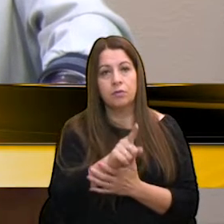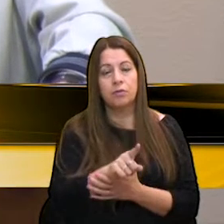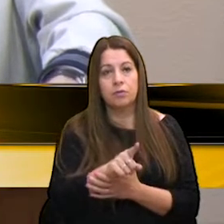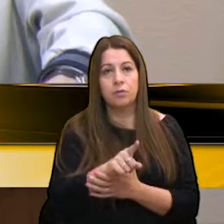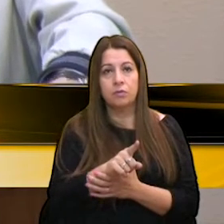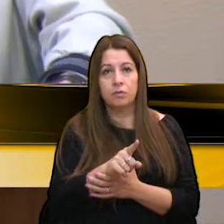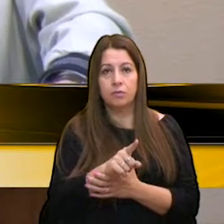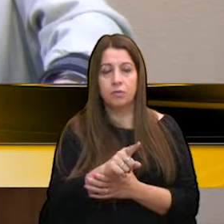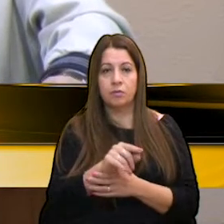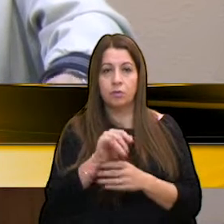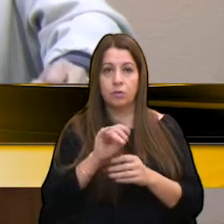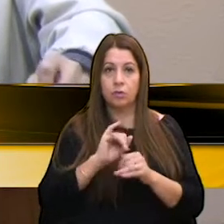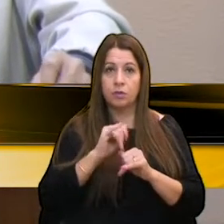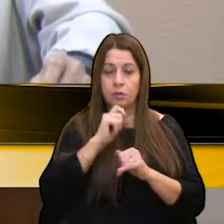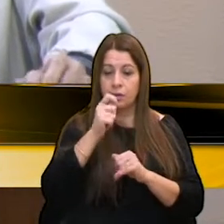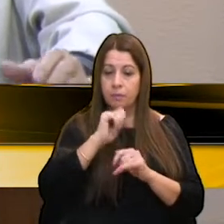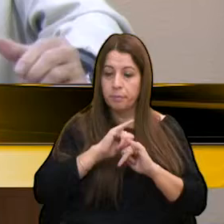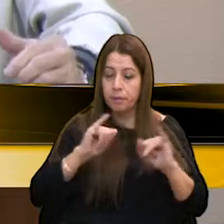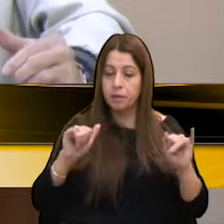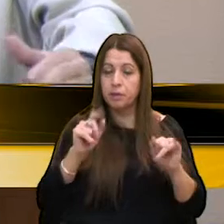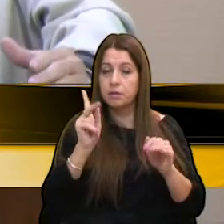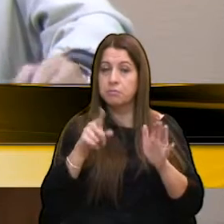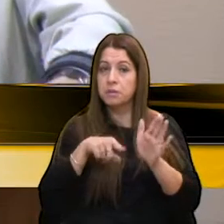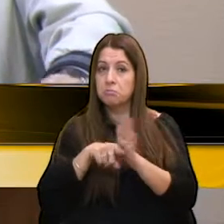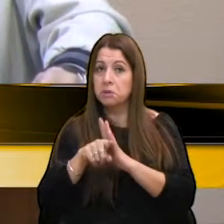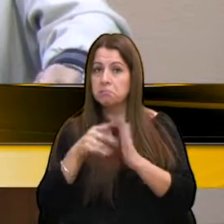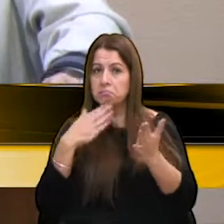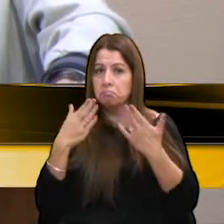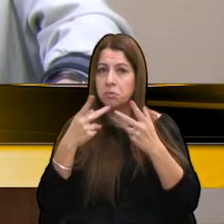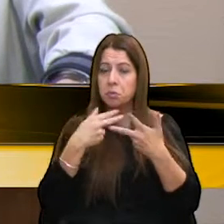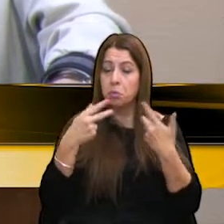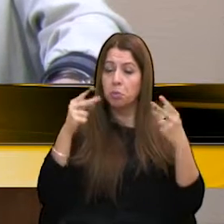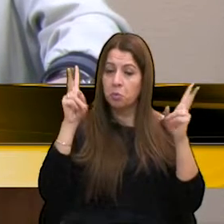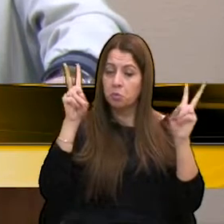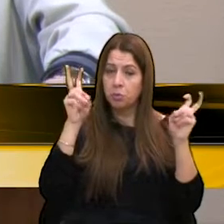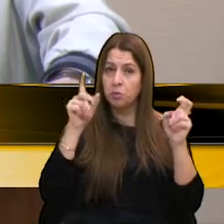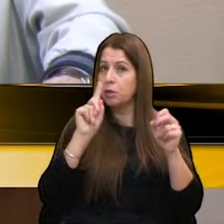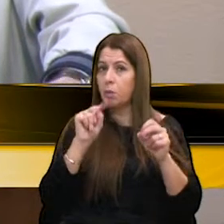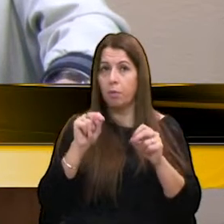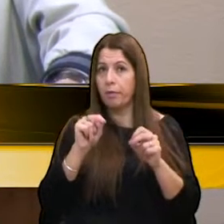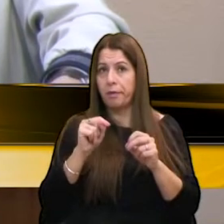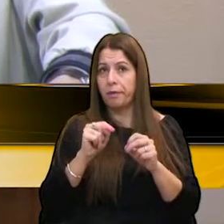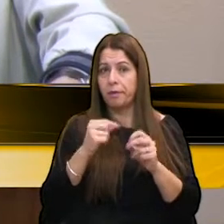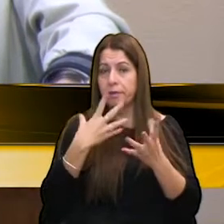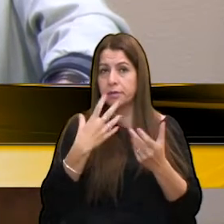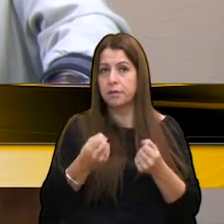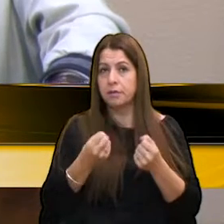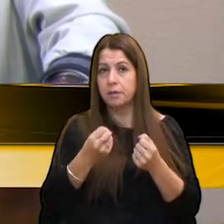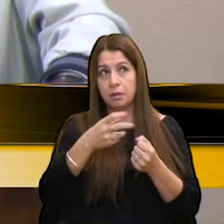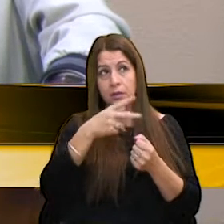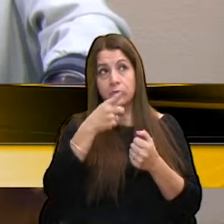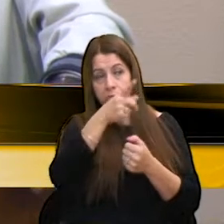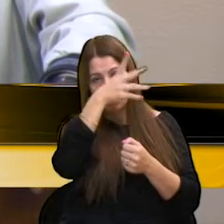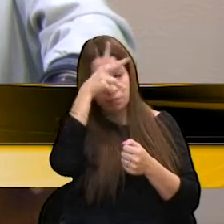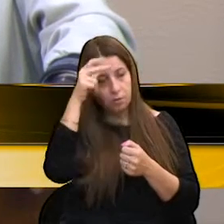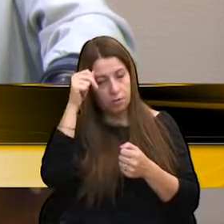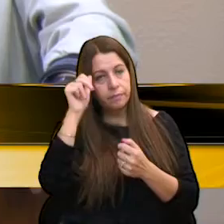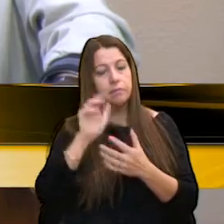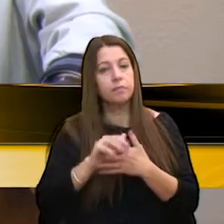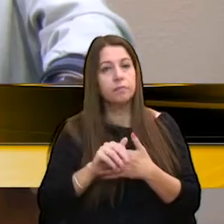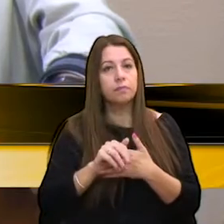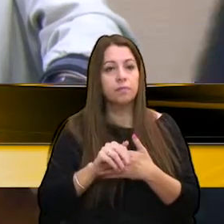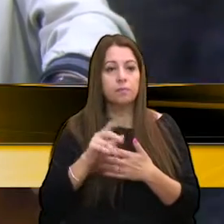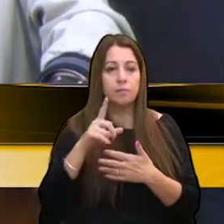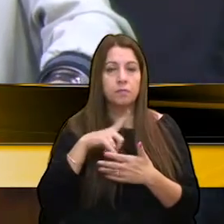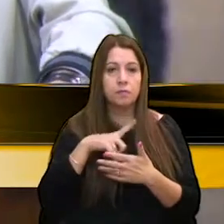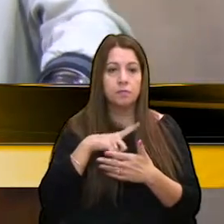Pioneiro, à imprensa, sempre que se questiona algum assunto que não é muito favorável ao executivo. E